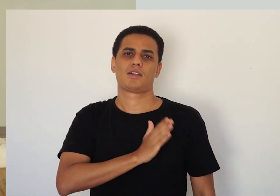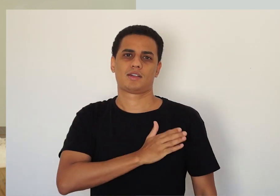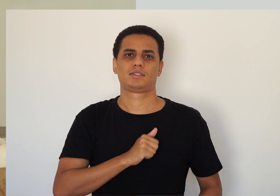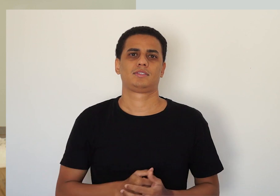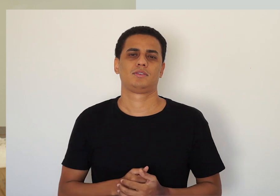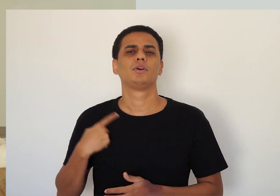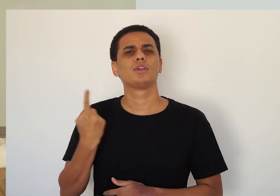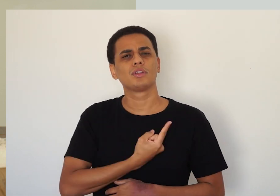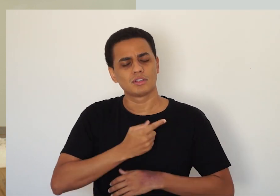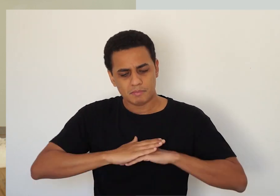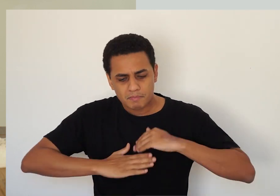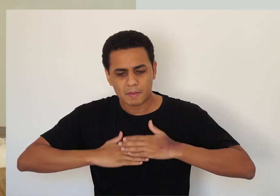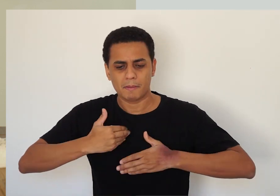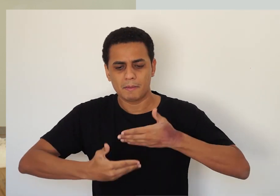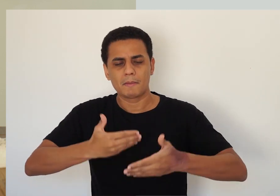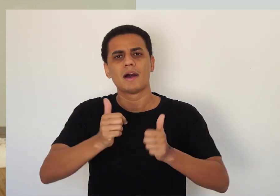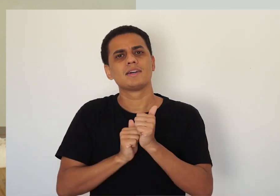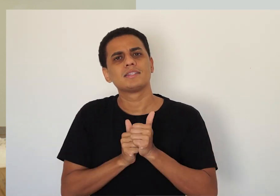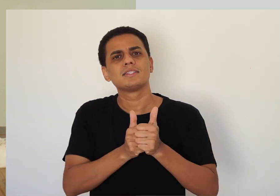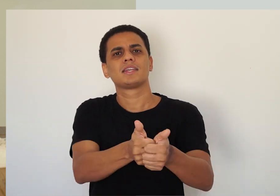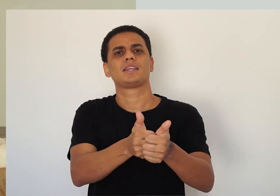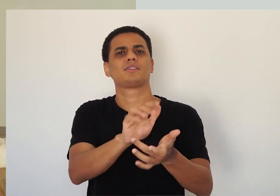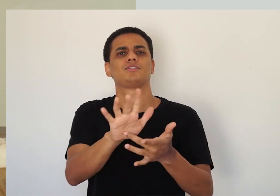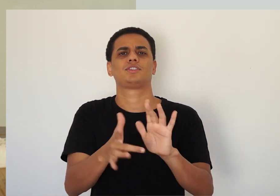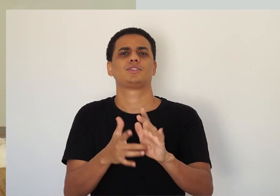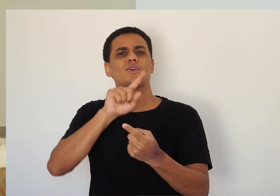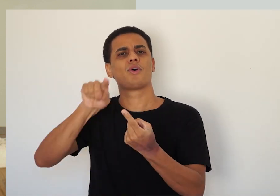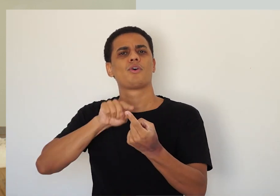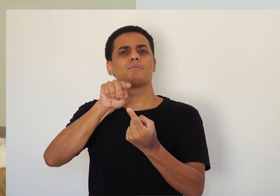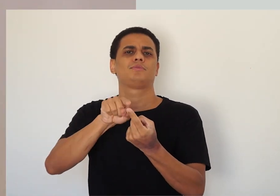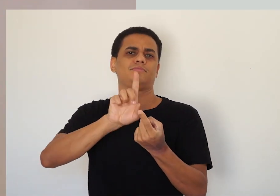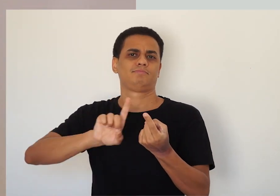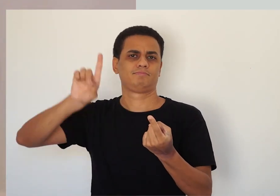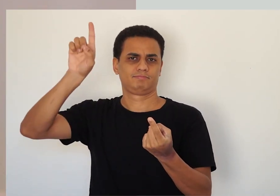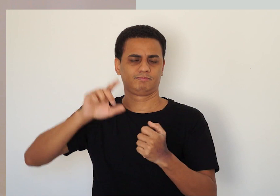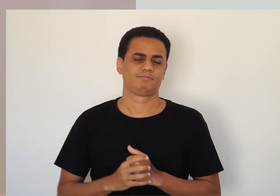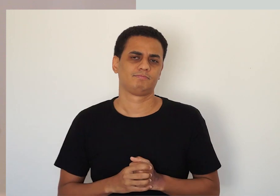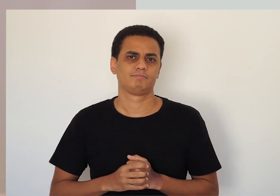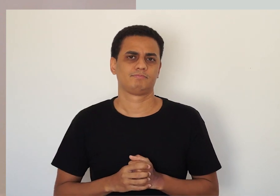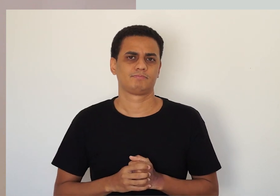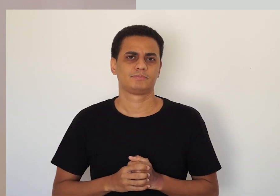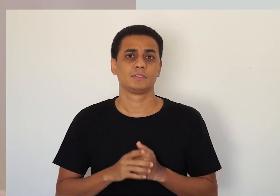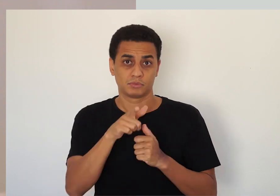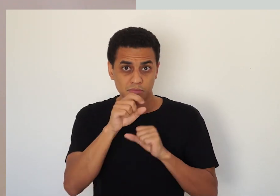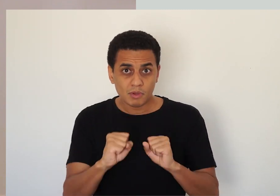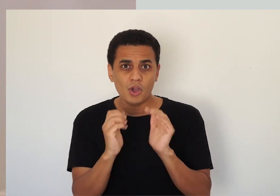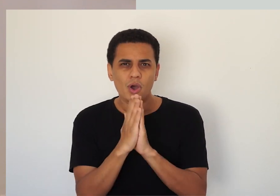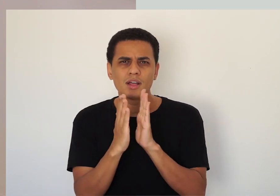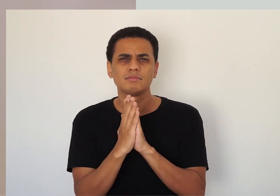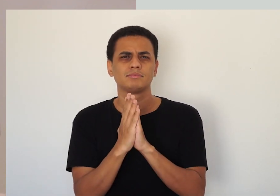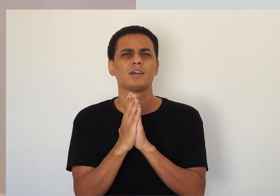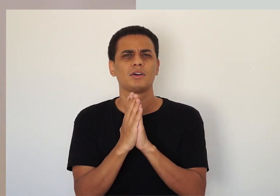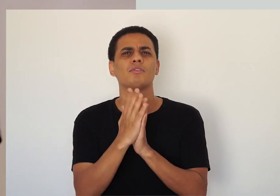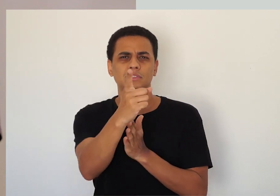coração e nós continuaremos essa jornada seguindo a Jesus, o nosso alvo, nossa âncora inabalável. Quero orar com você,